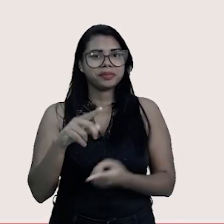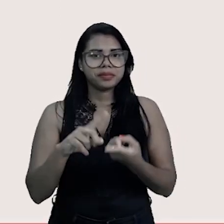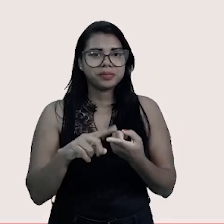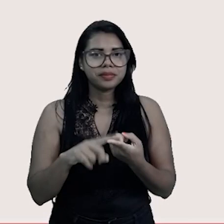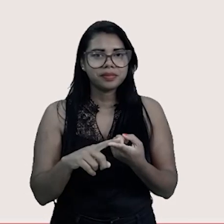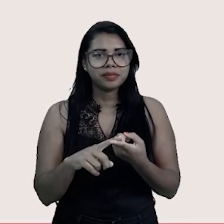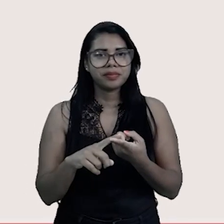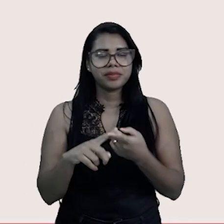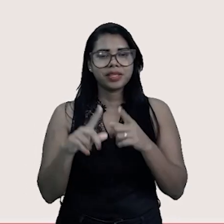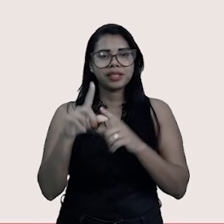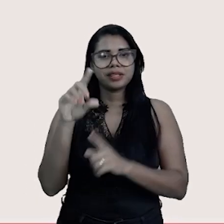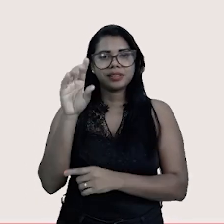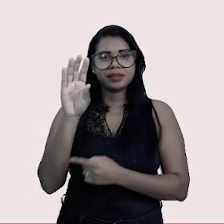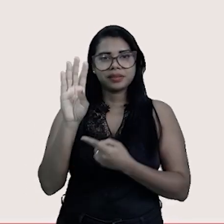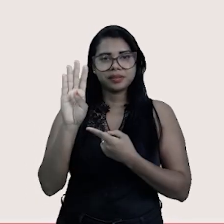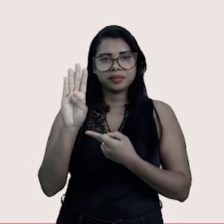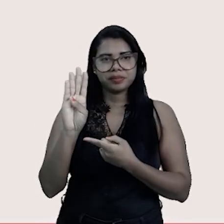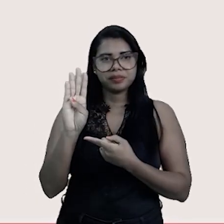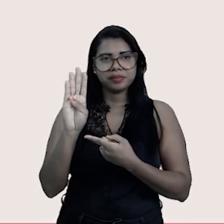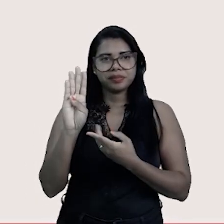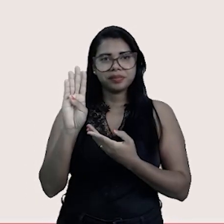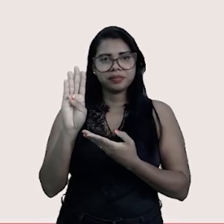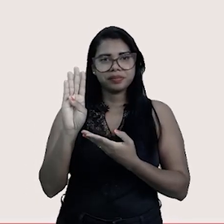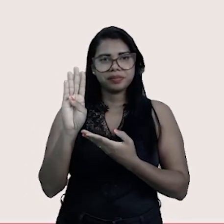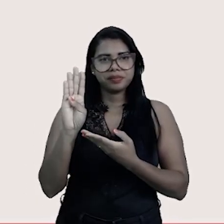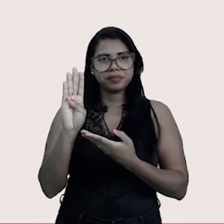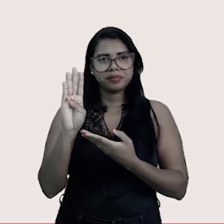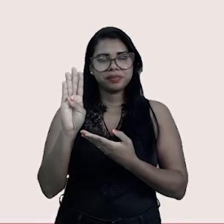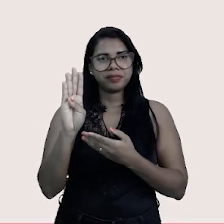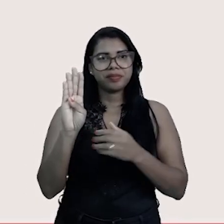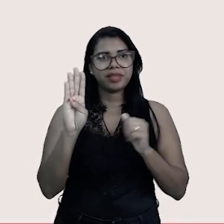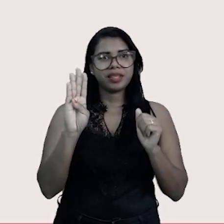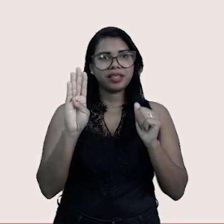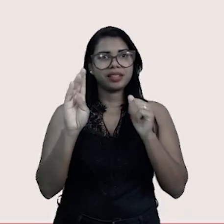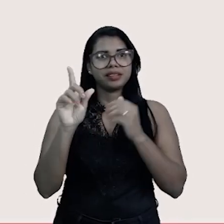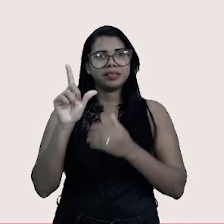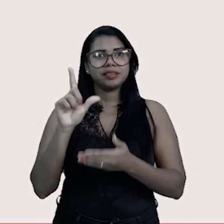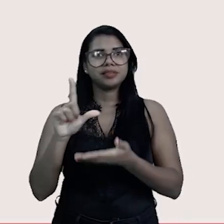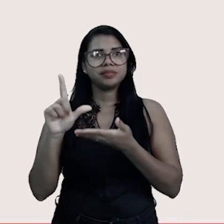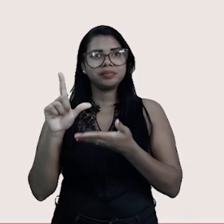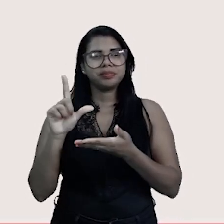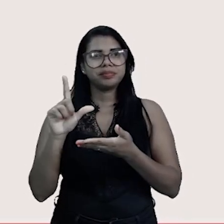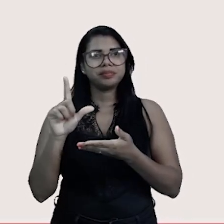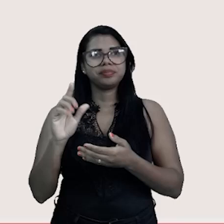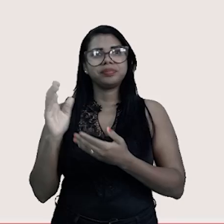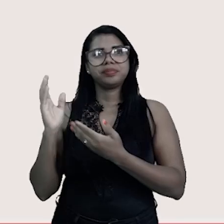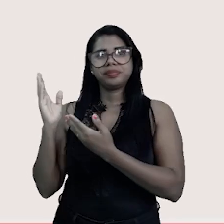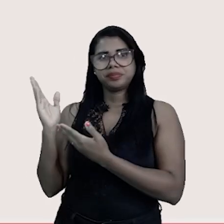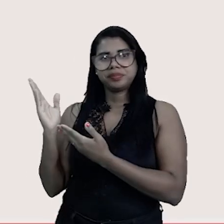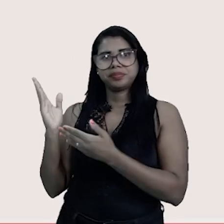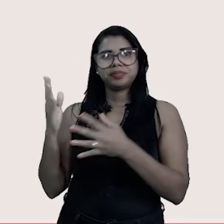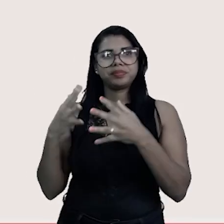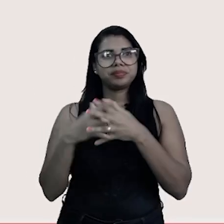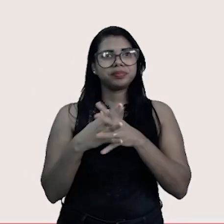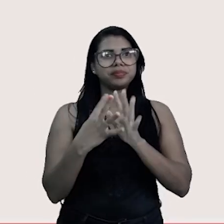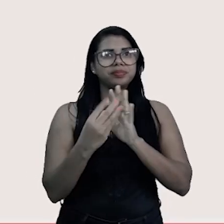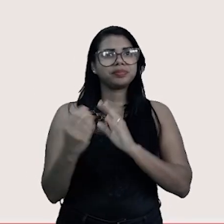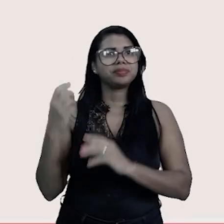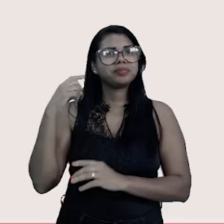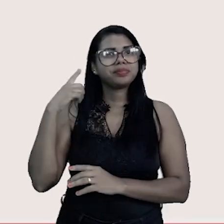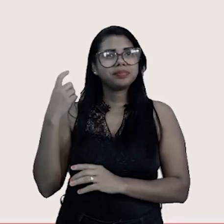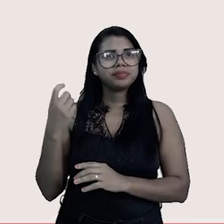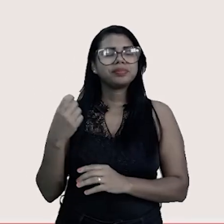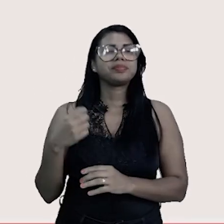D. Então, isso aí é chamada aliteração. A assonância consiste na repetição de sons